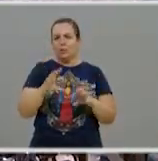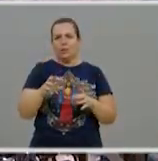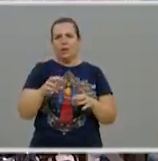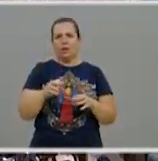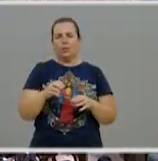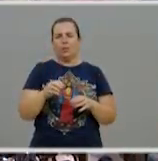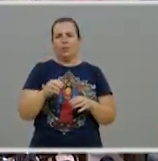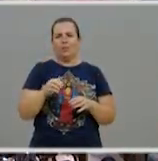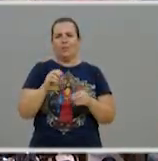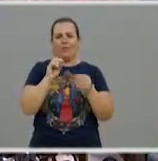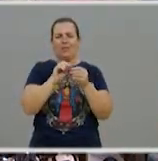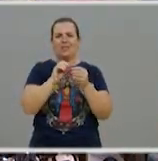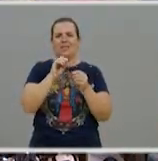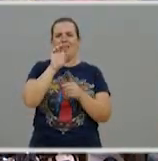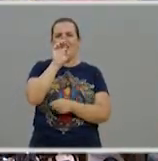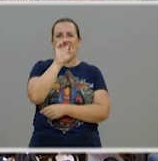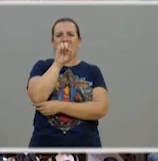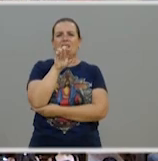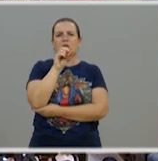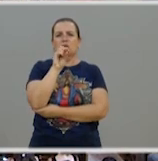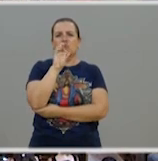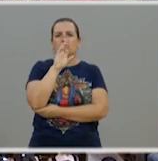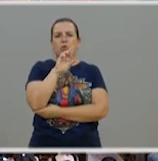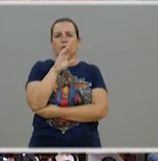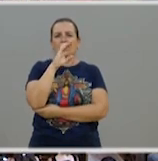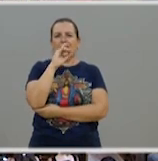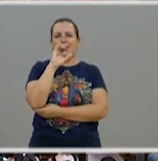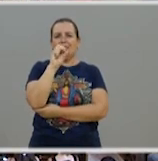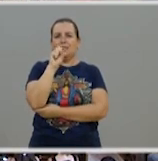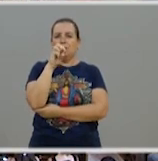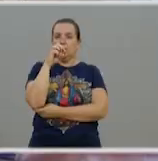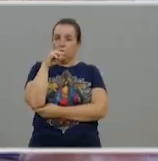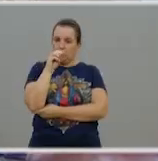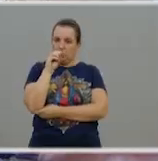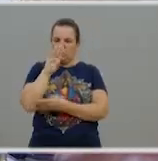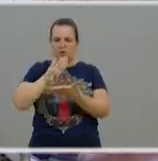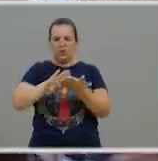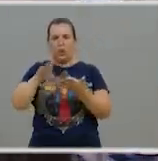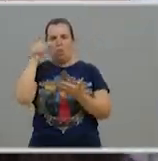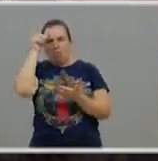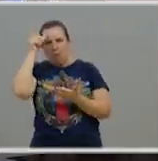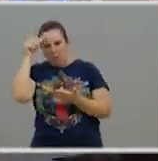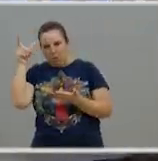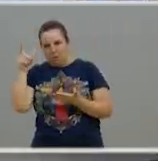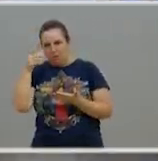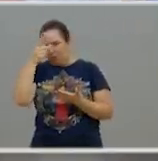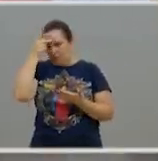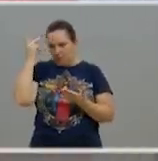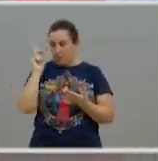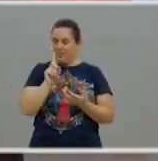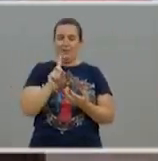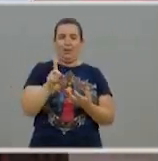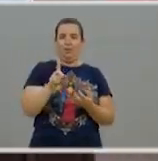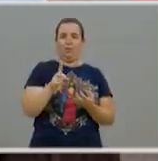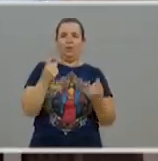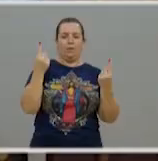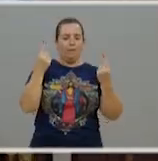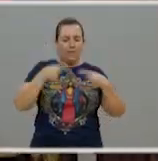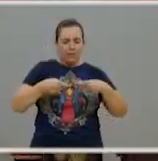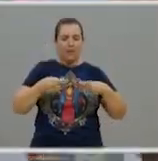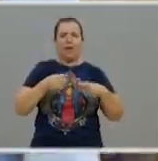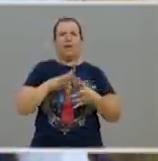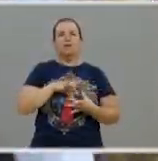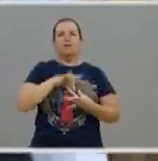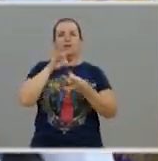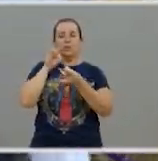não, quem interpretou assim foi equivocadamente. Nesse livro Batalha Espiritual, entre anjos e